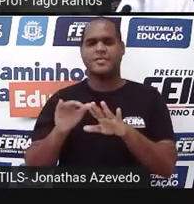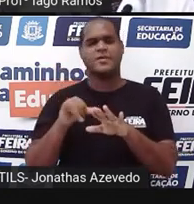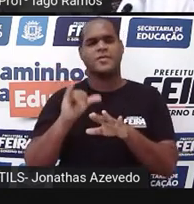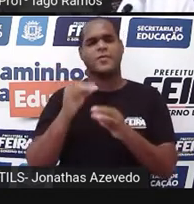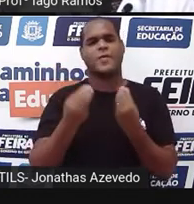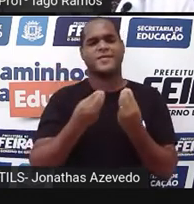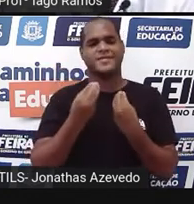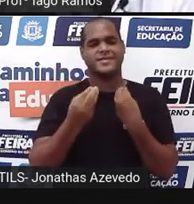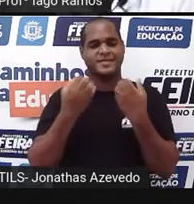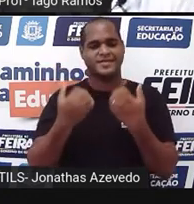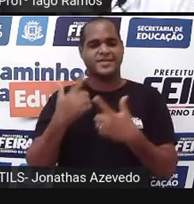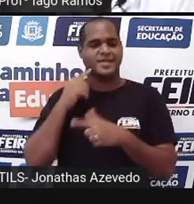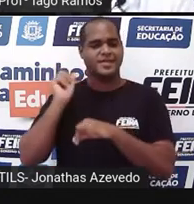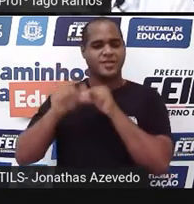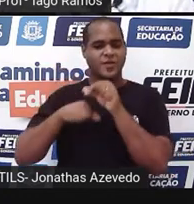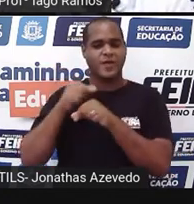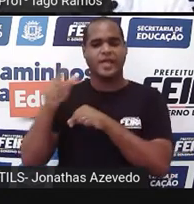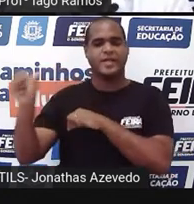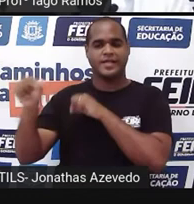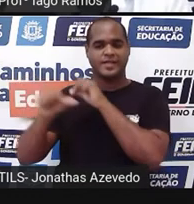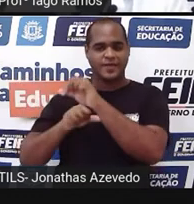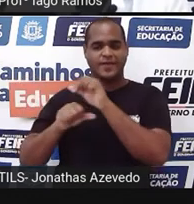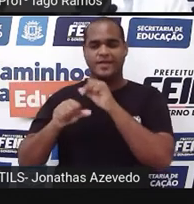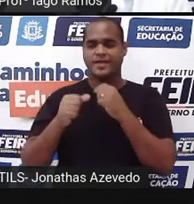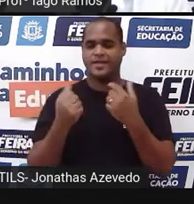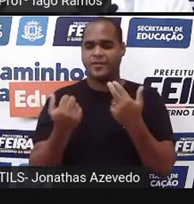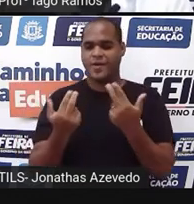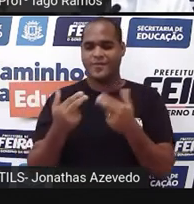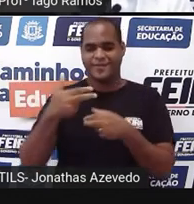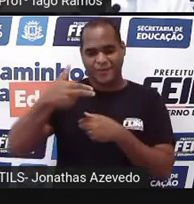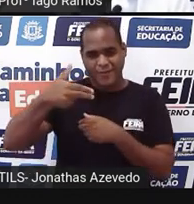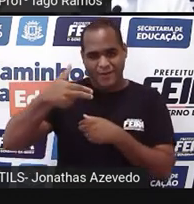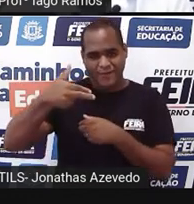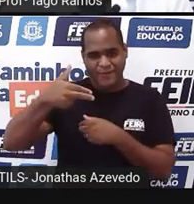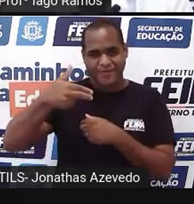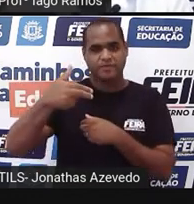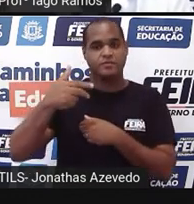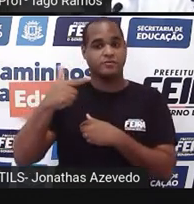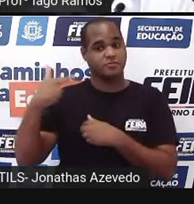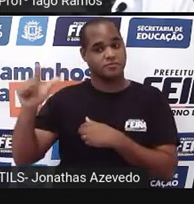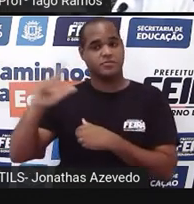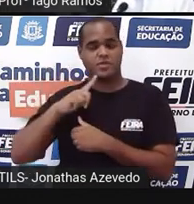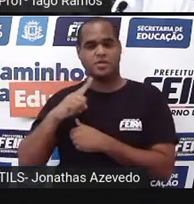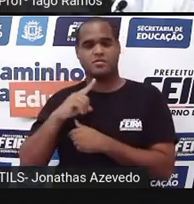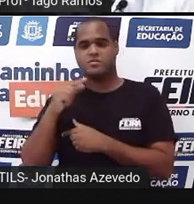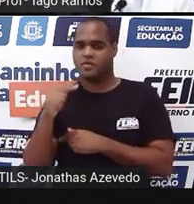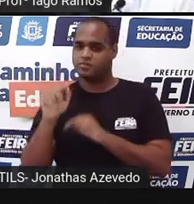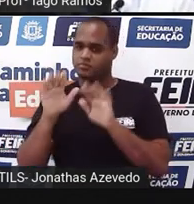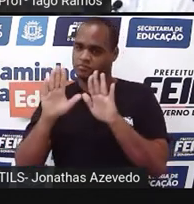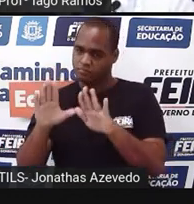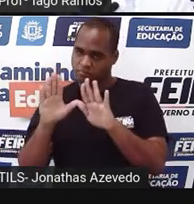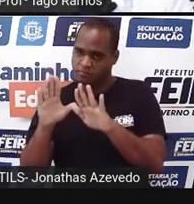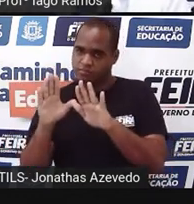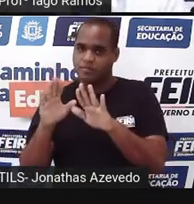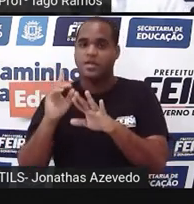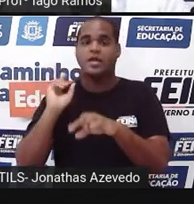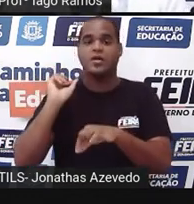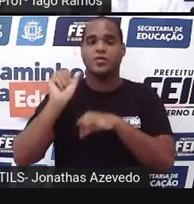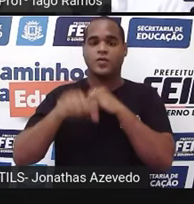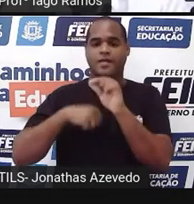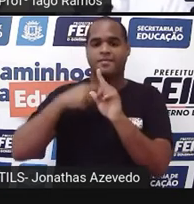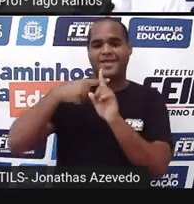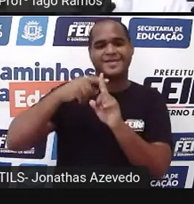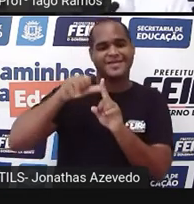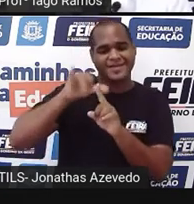Y eu pego ele e jogo para o outro lado da Igualdade os sete já tá lá e o mais Y Quando muda de